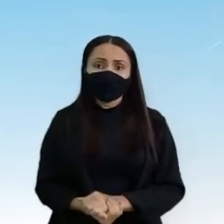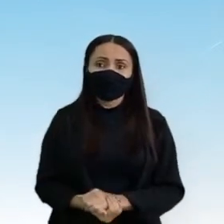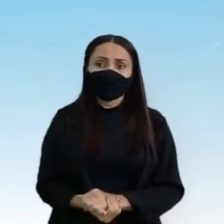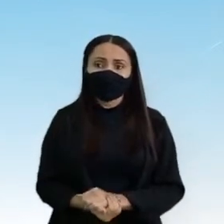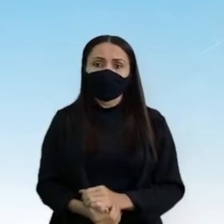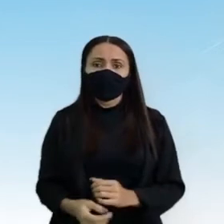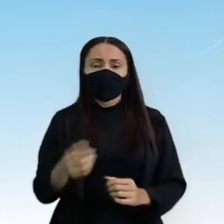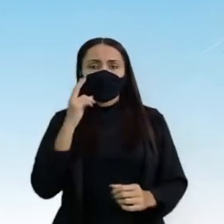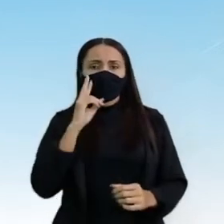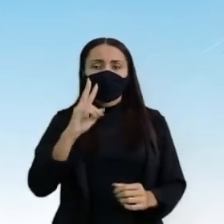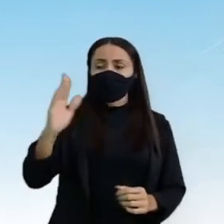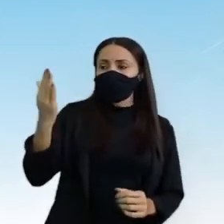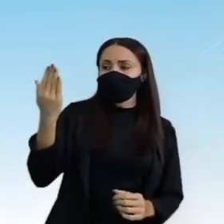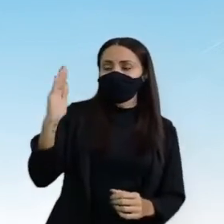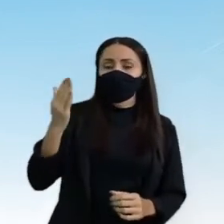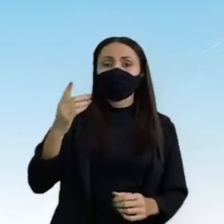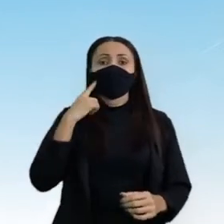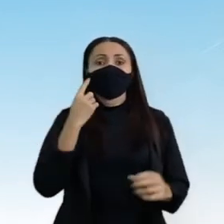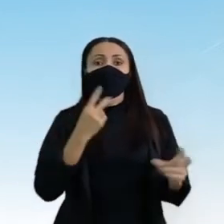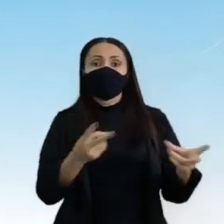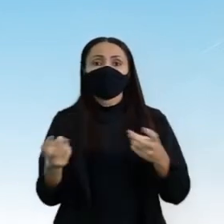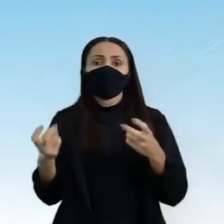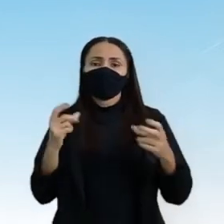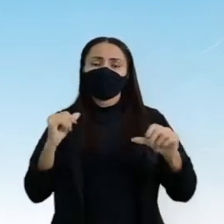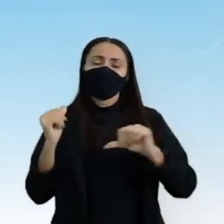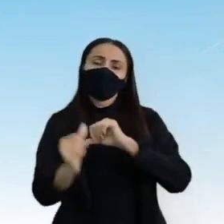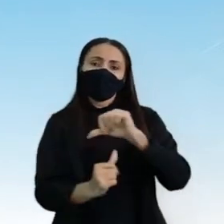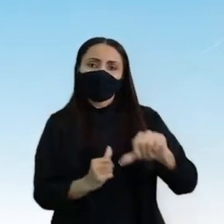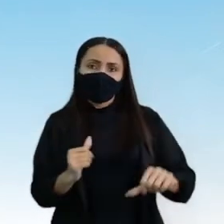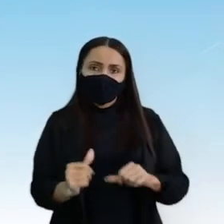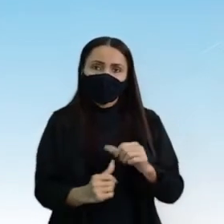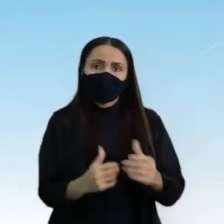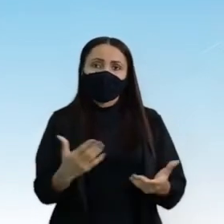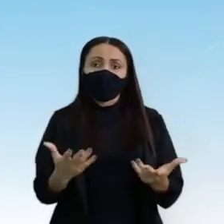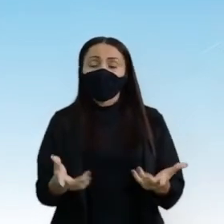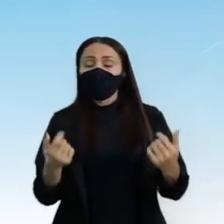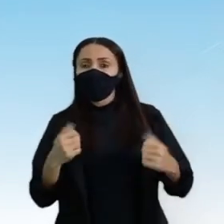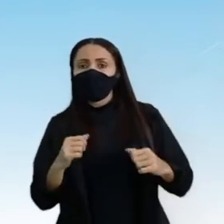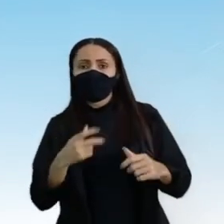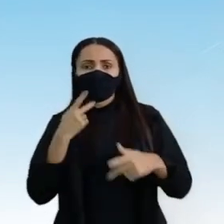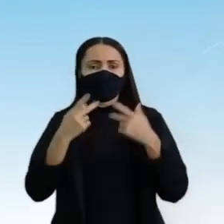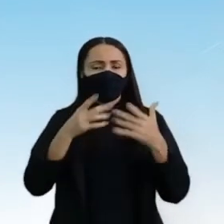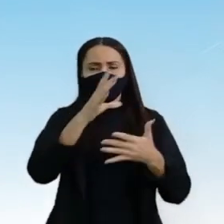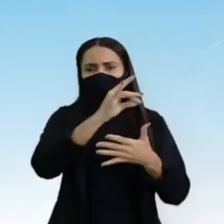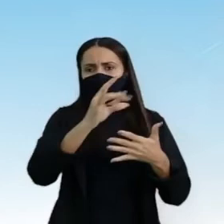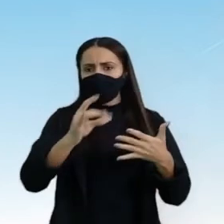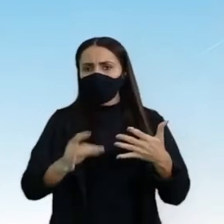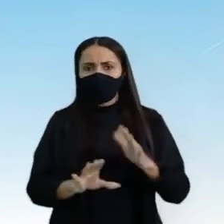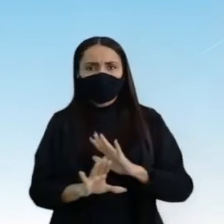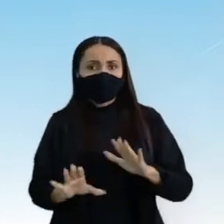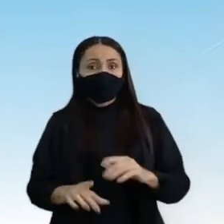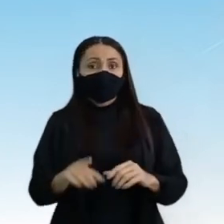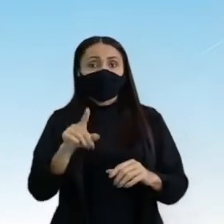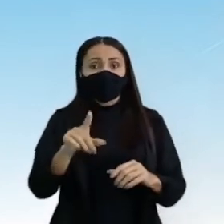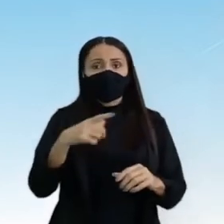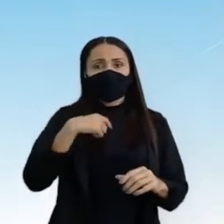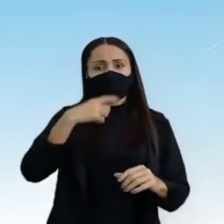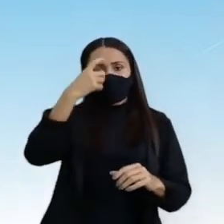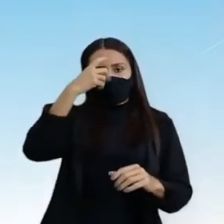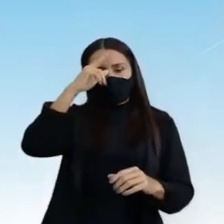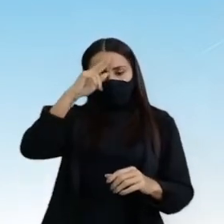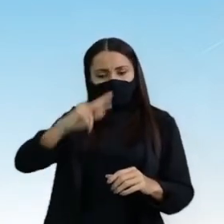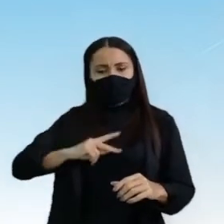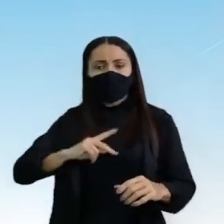se ver no espelho e você vai perceber uma transformação muito grande. Não preciso falar detalhes, porque você mesmo tem esse